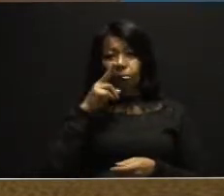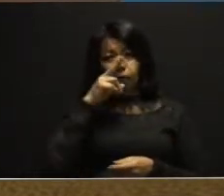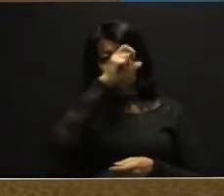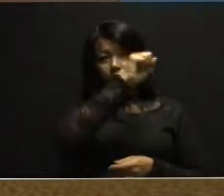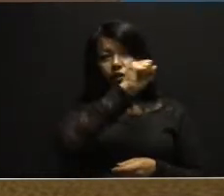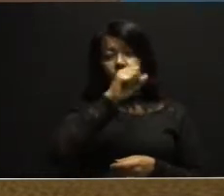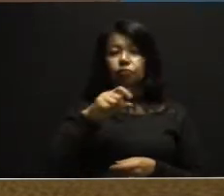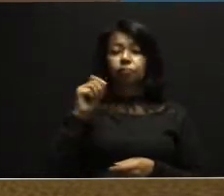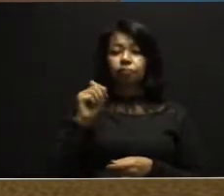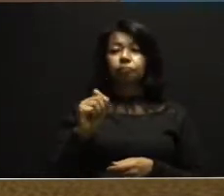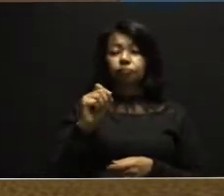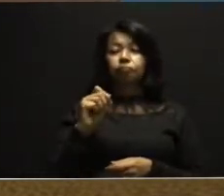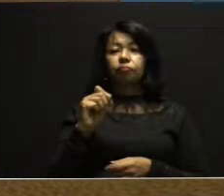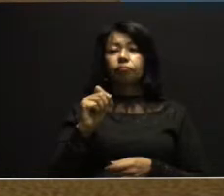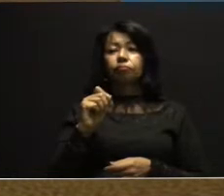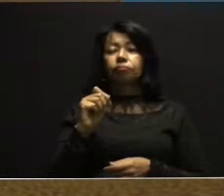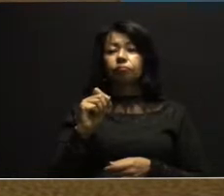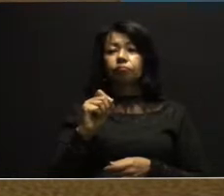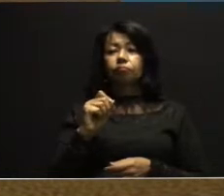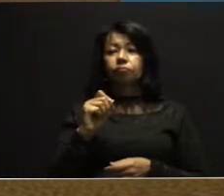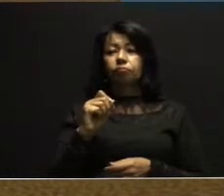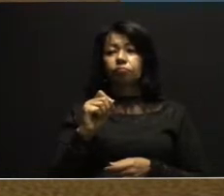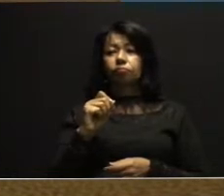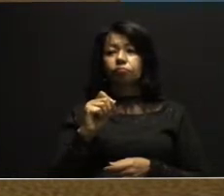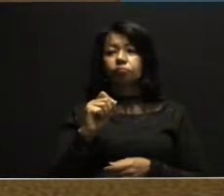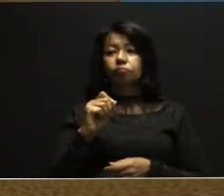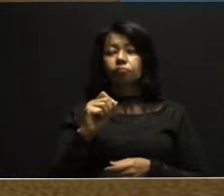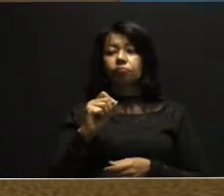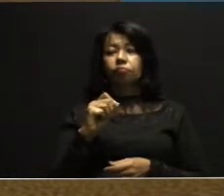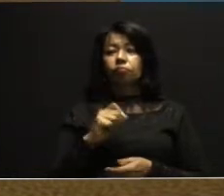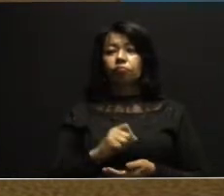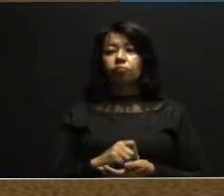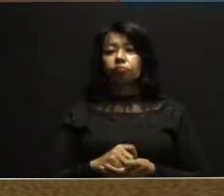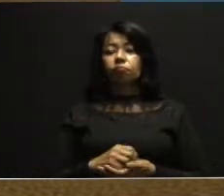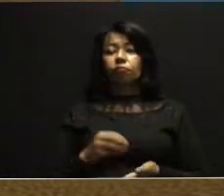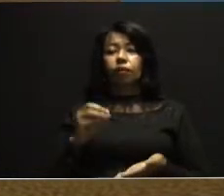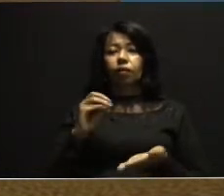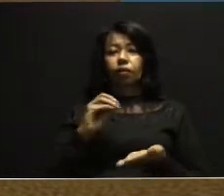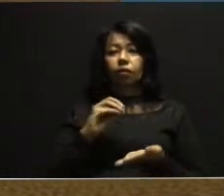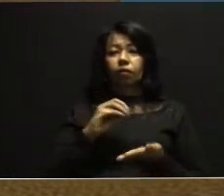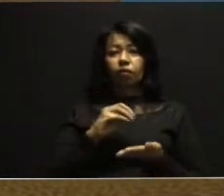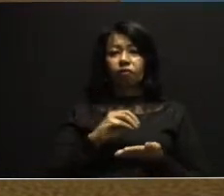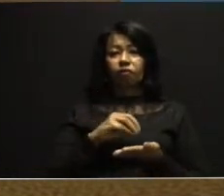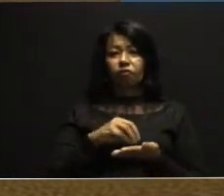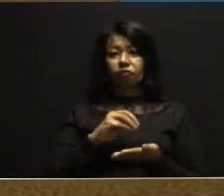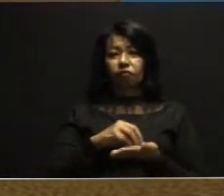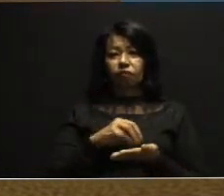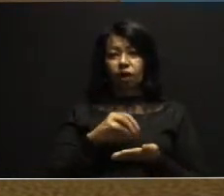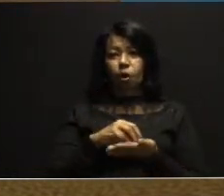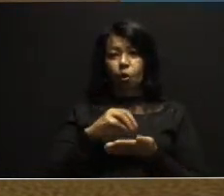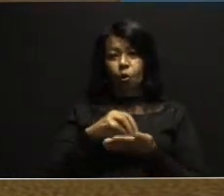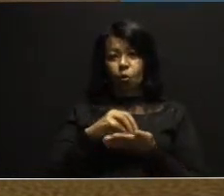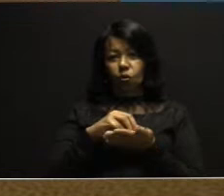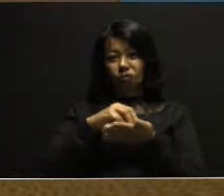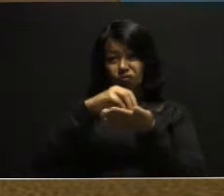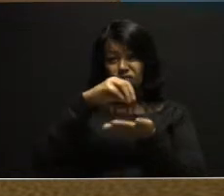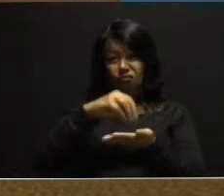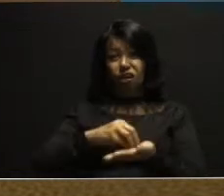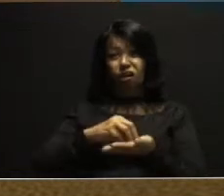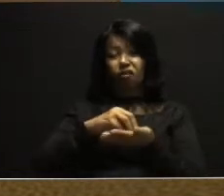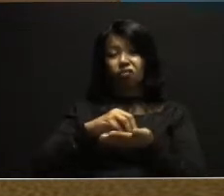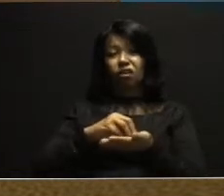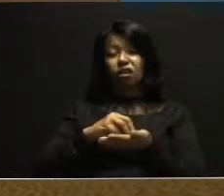é da precariedade e da deficiência das residências,